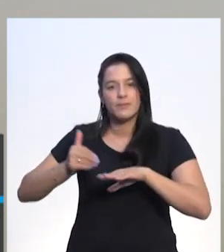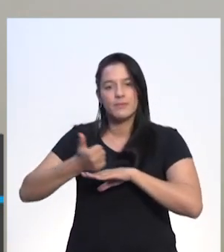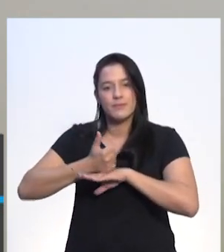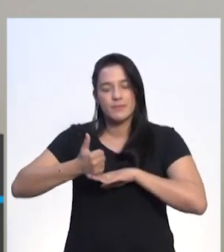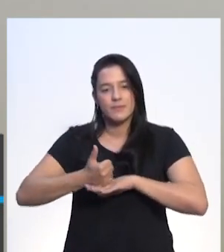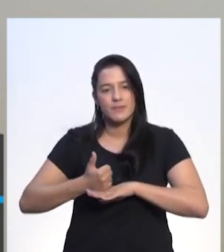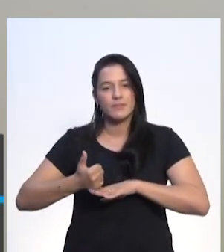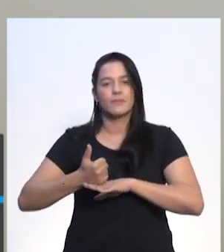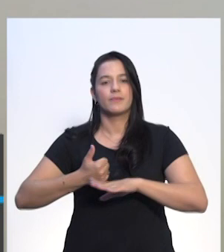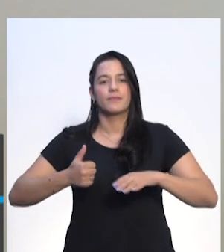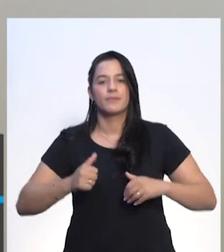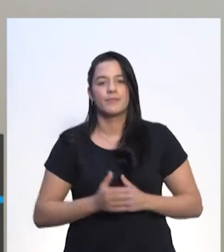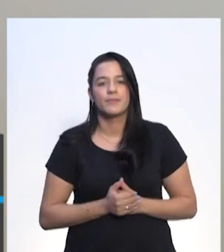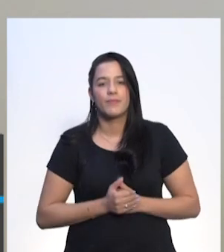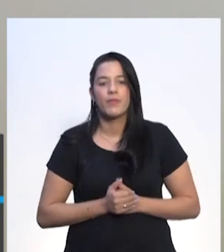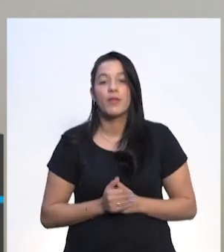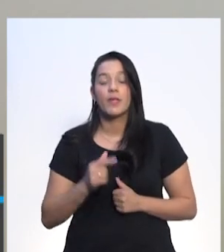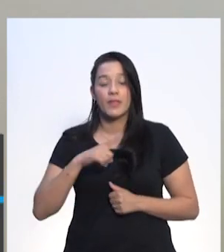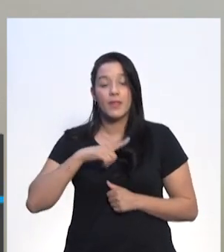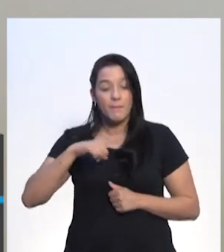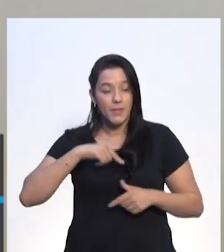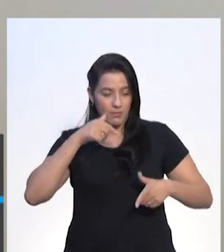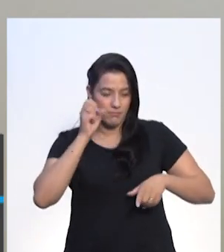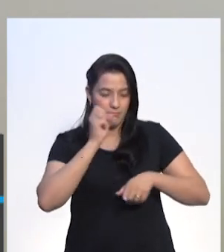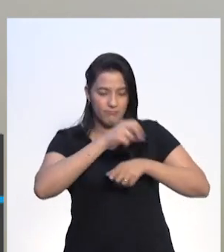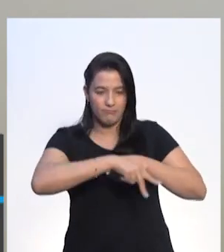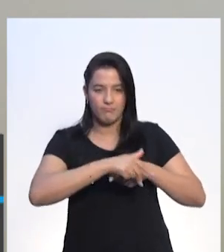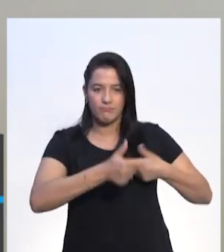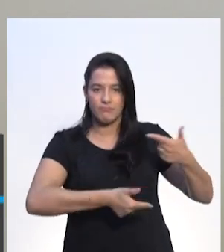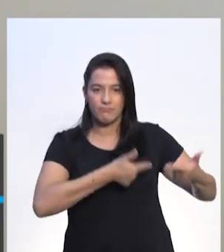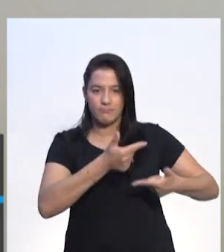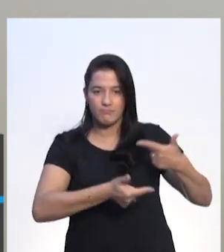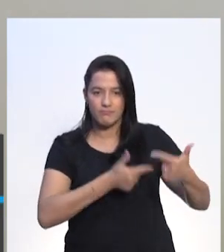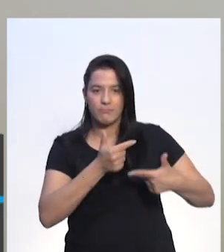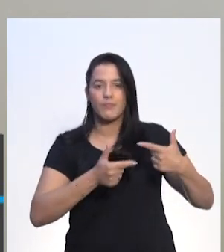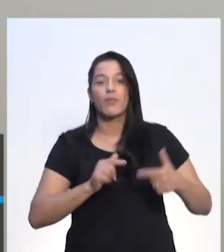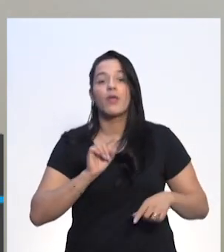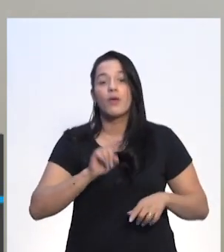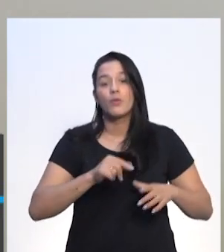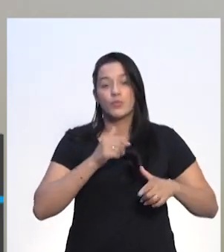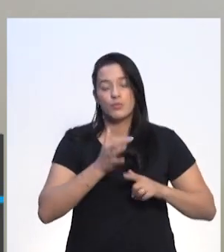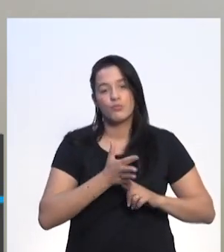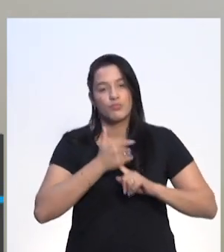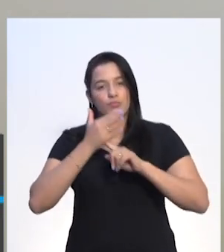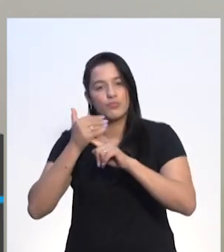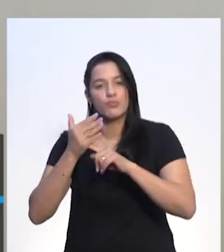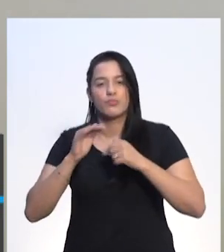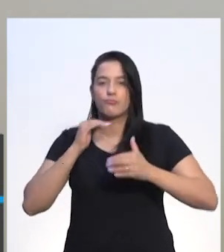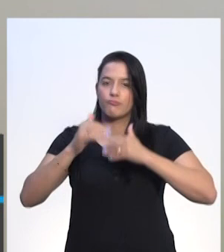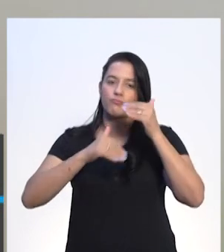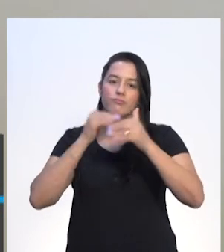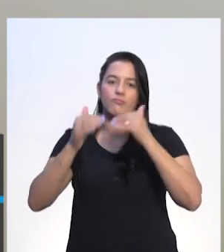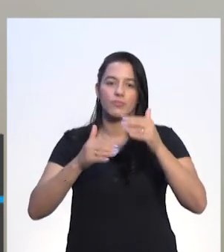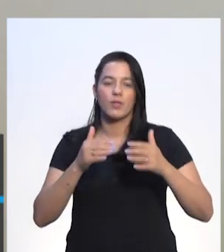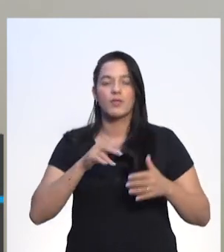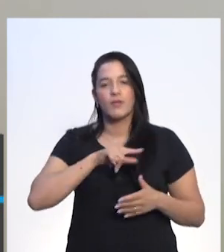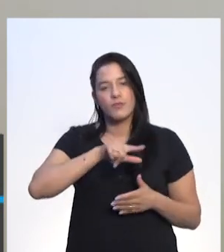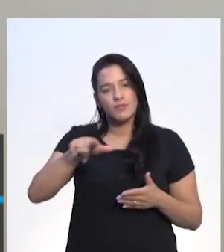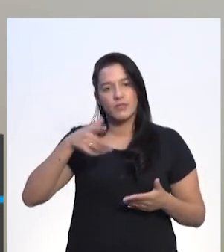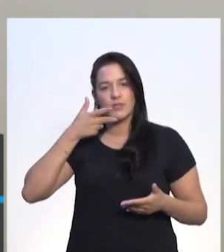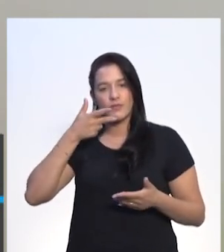de oportunidades de emprego, por causa dos avanços tecnológicos. Então, vocês trouxeram